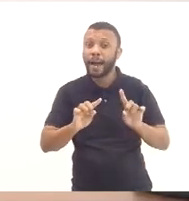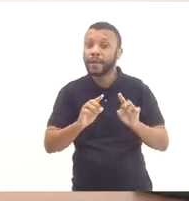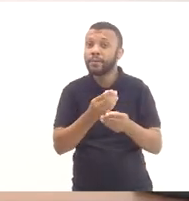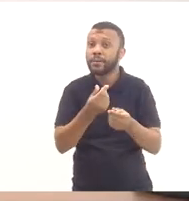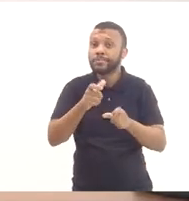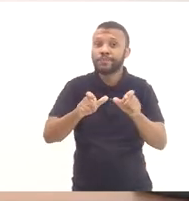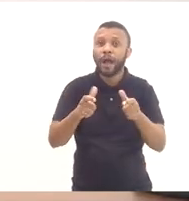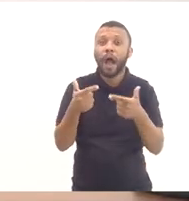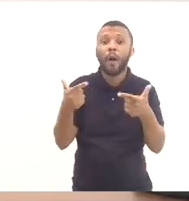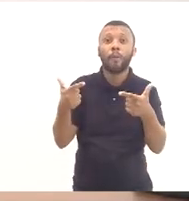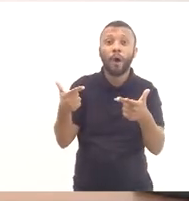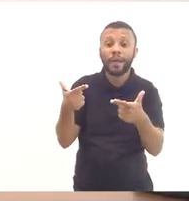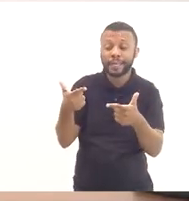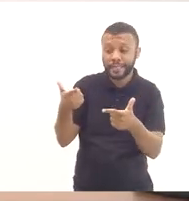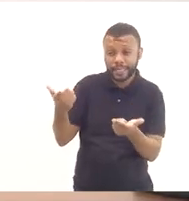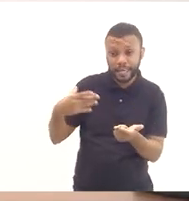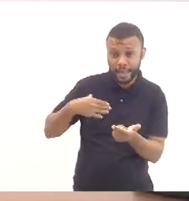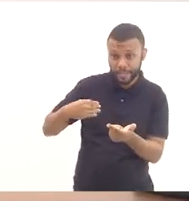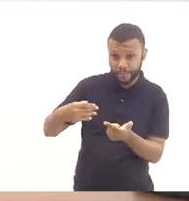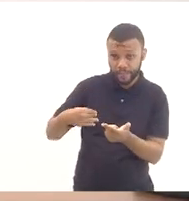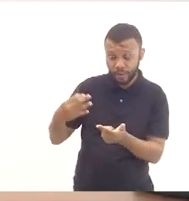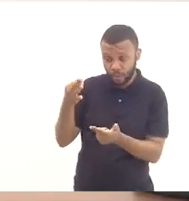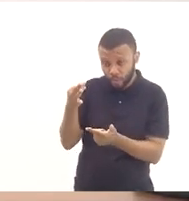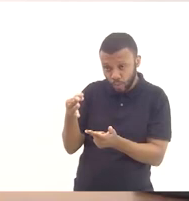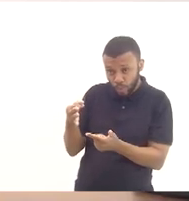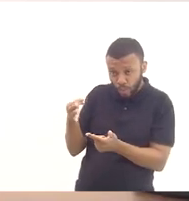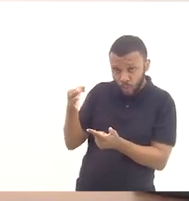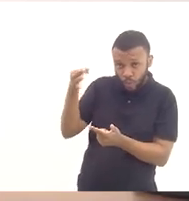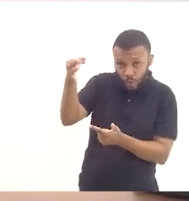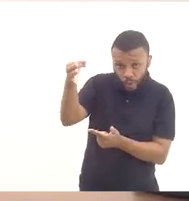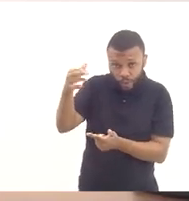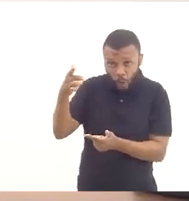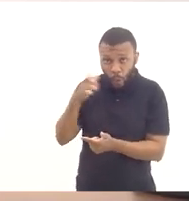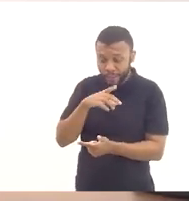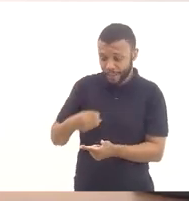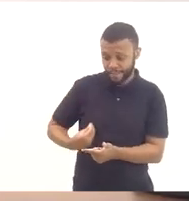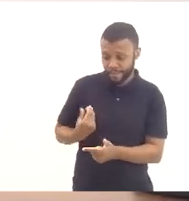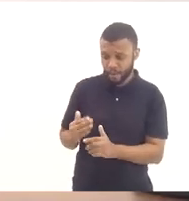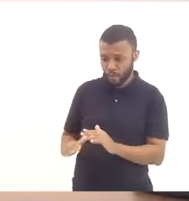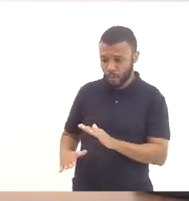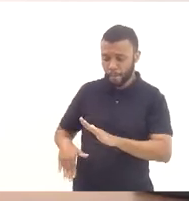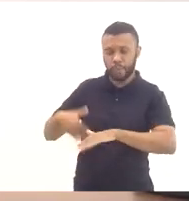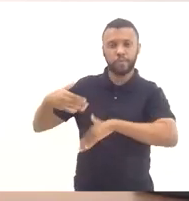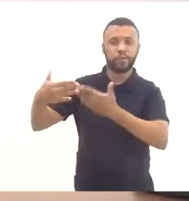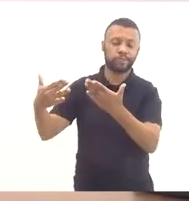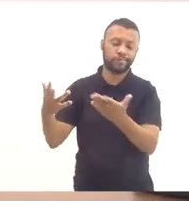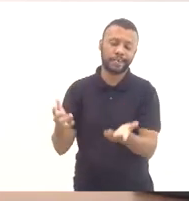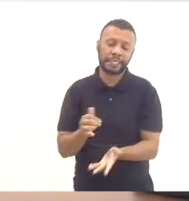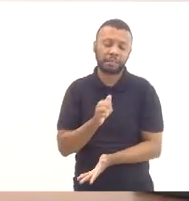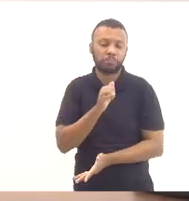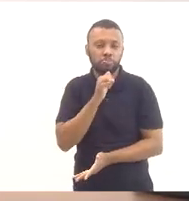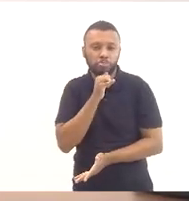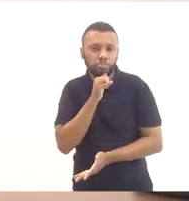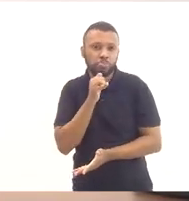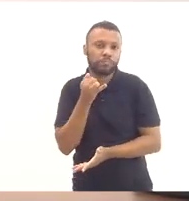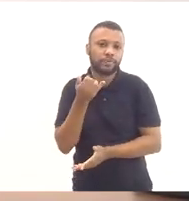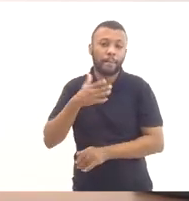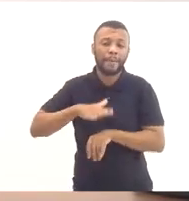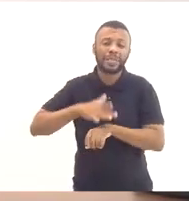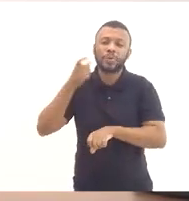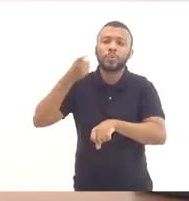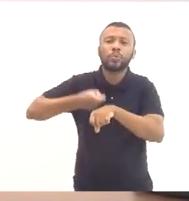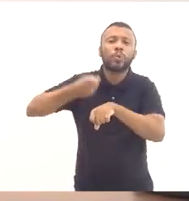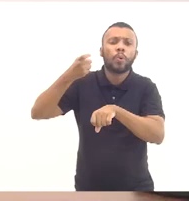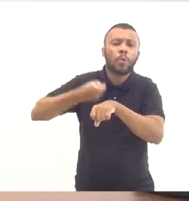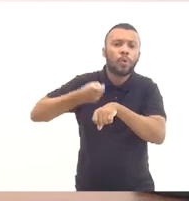Aposta que essas crianças não vão na frente e não será um contribuintes não trarão retorno para o país infelizmente por mais duro que se possa parecer